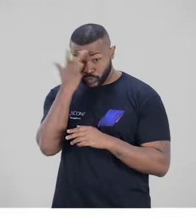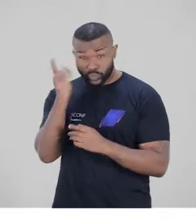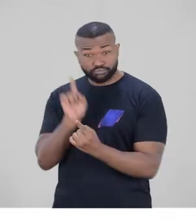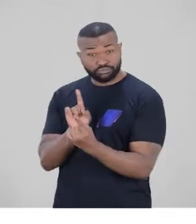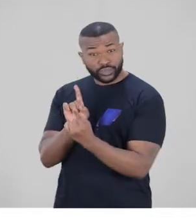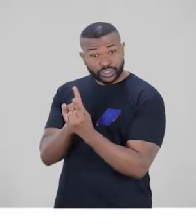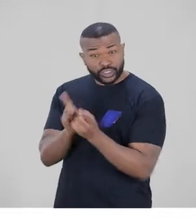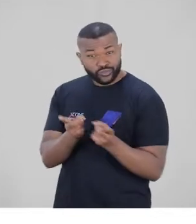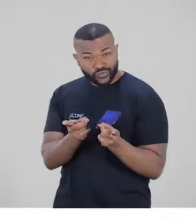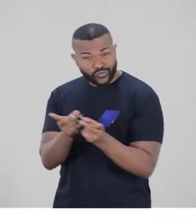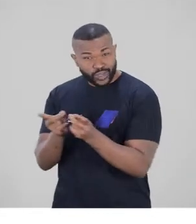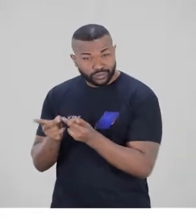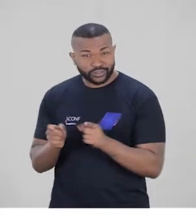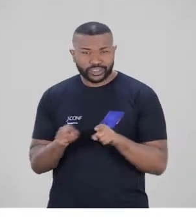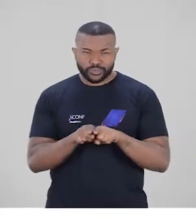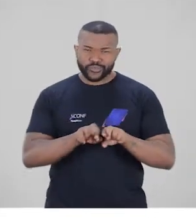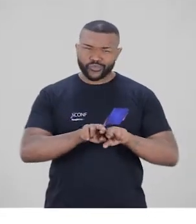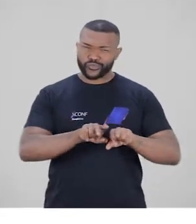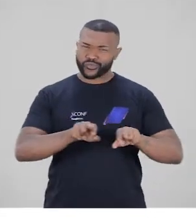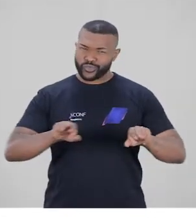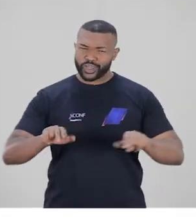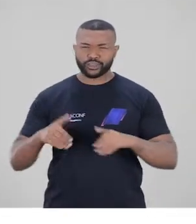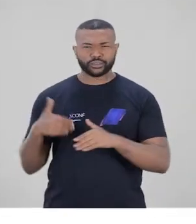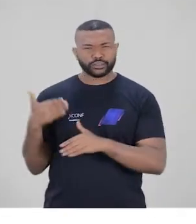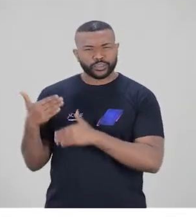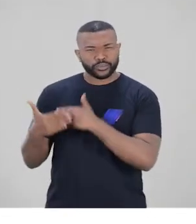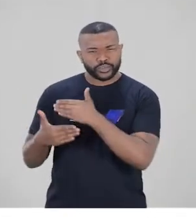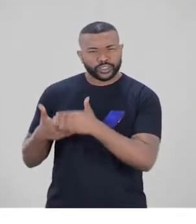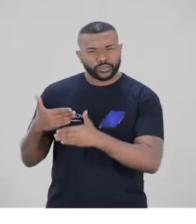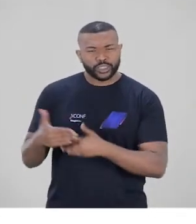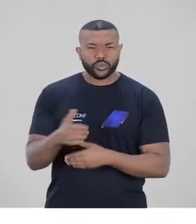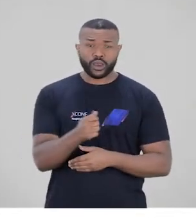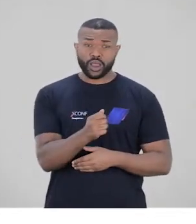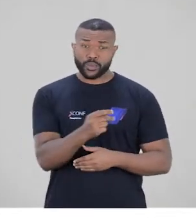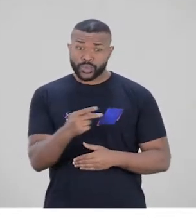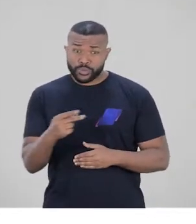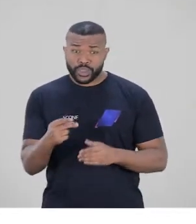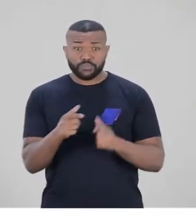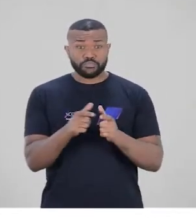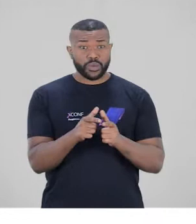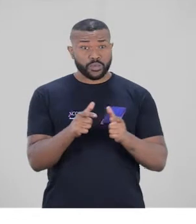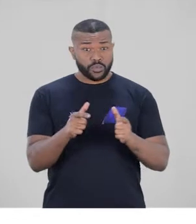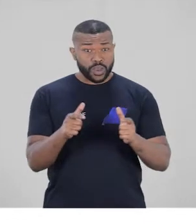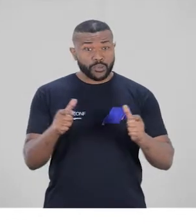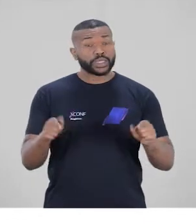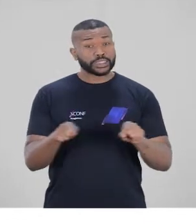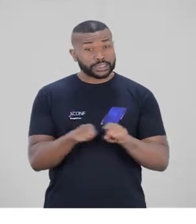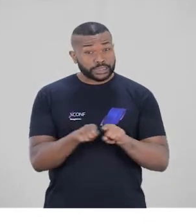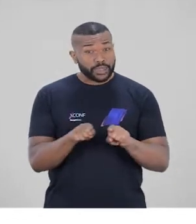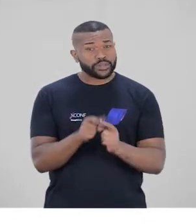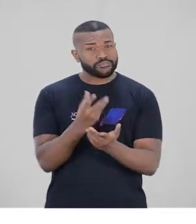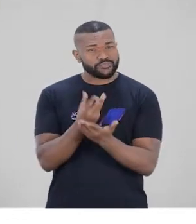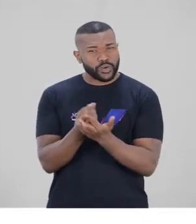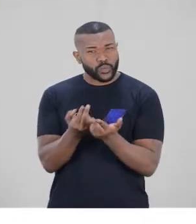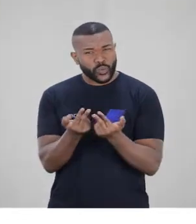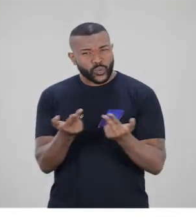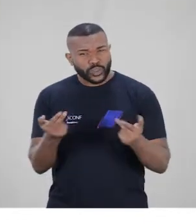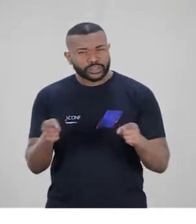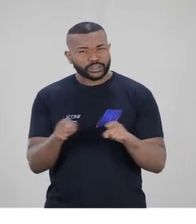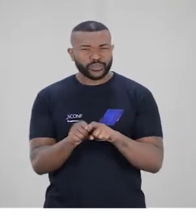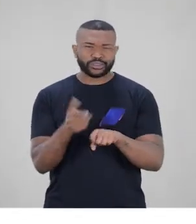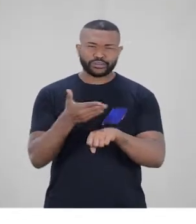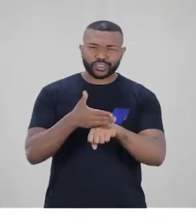consultora e diversas outras também. Com o tempo, esses apps foram crescendo e outras funcionalidades foram adicionadas,